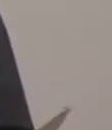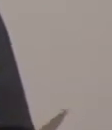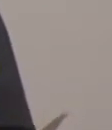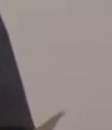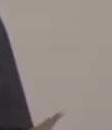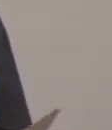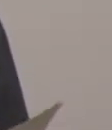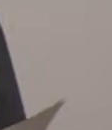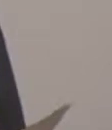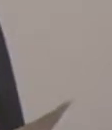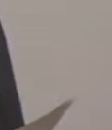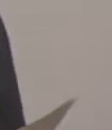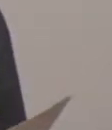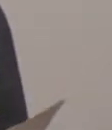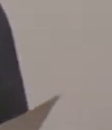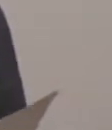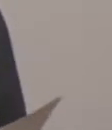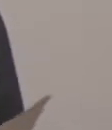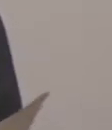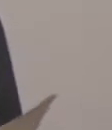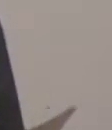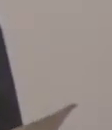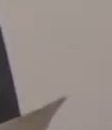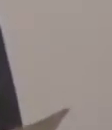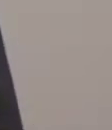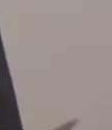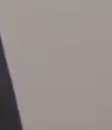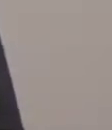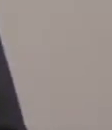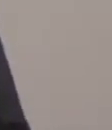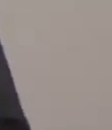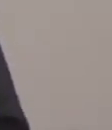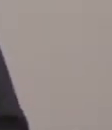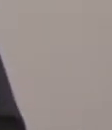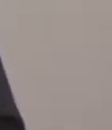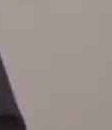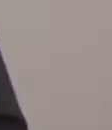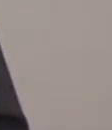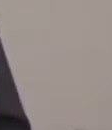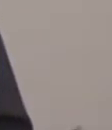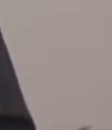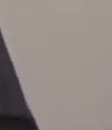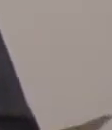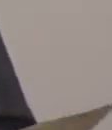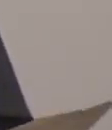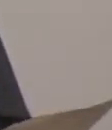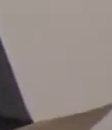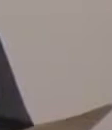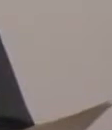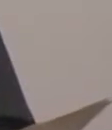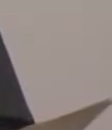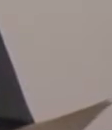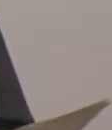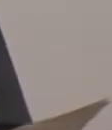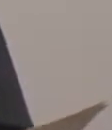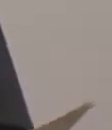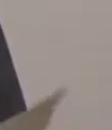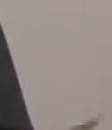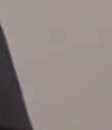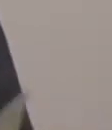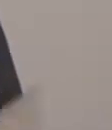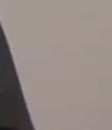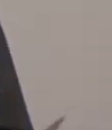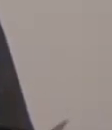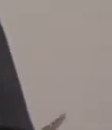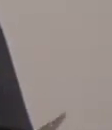bairros, entrevistaram crianças, entrevistaram mulheres e outras pessoas nesse tipo